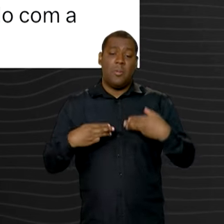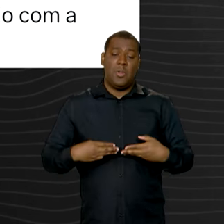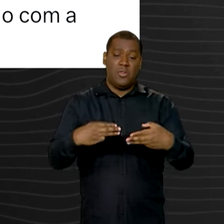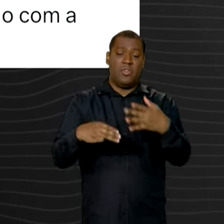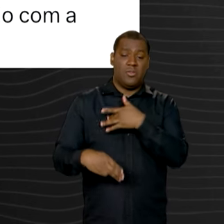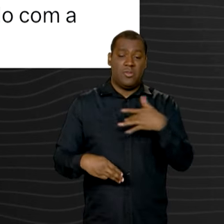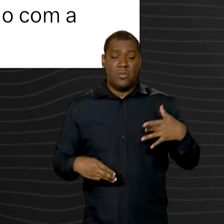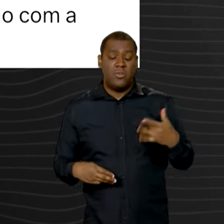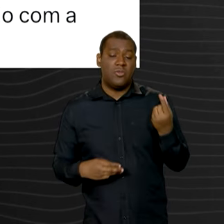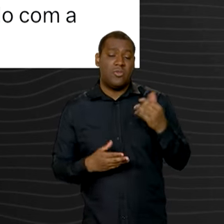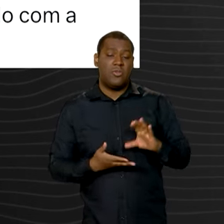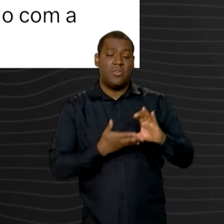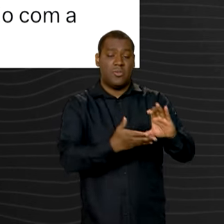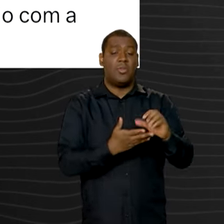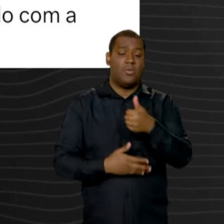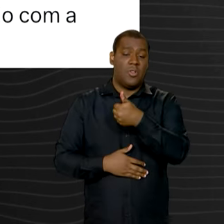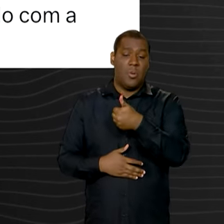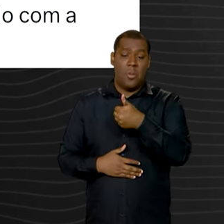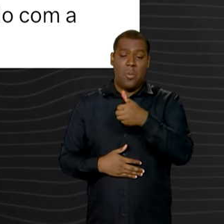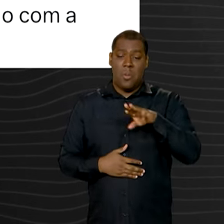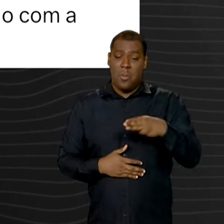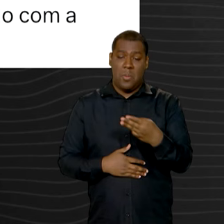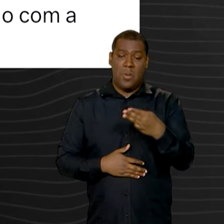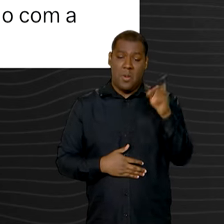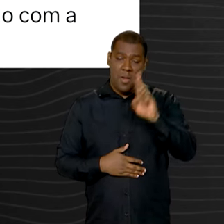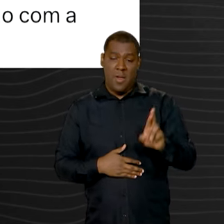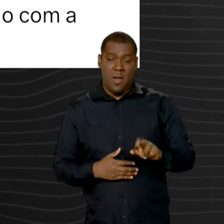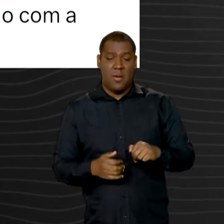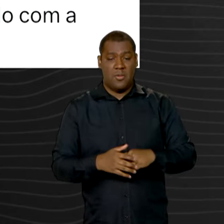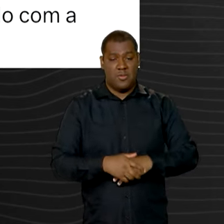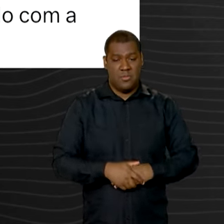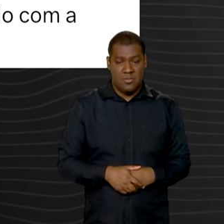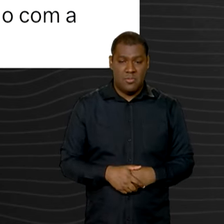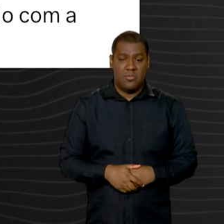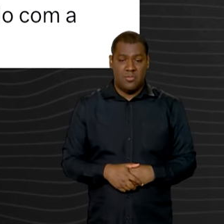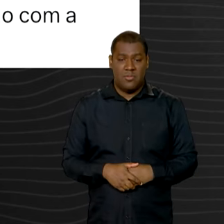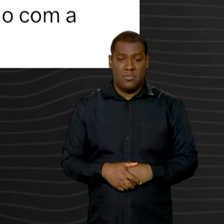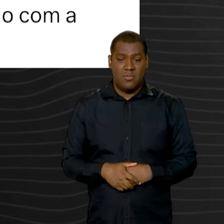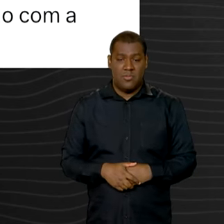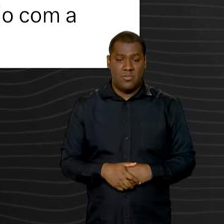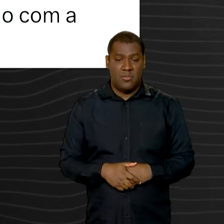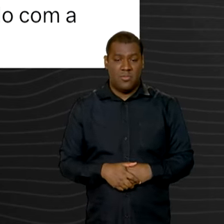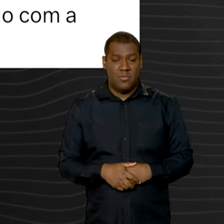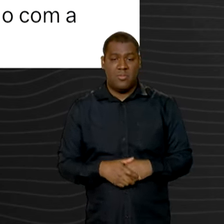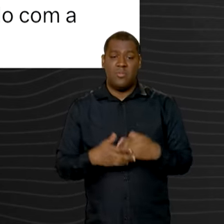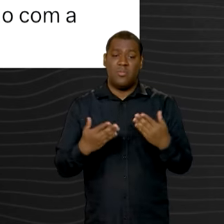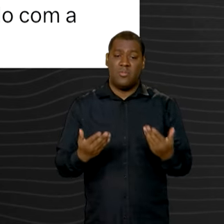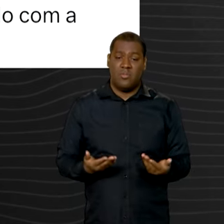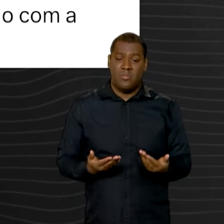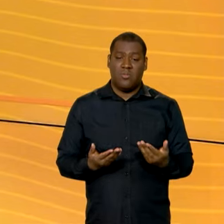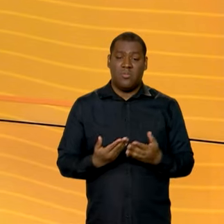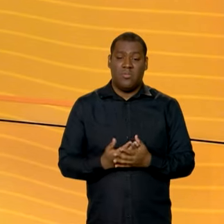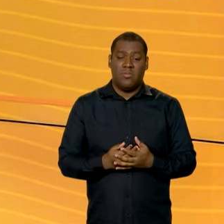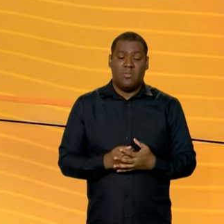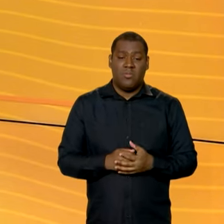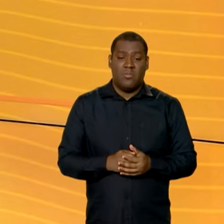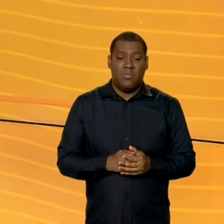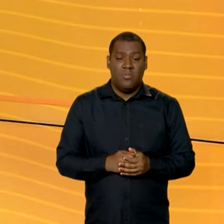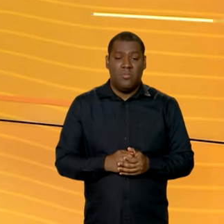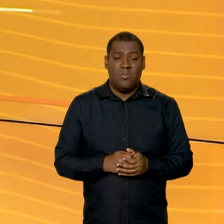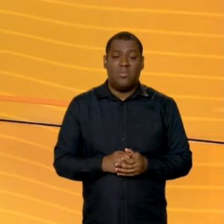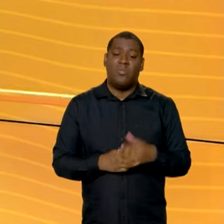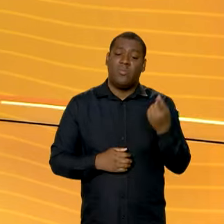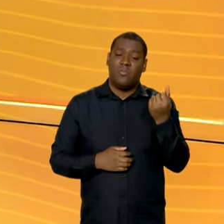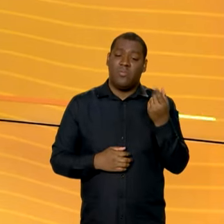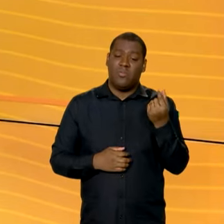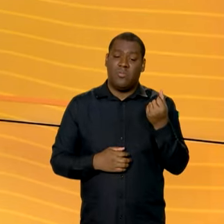a suspensão da dívida do estado com a União, o que deve gerar aí uma economia de pelo menos 11 bilhões de reais. Esse